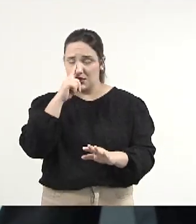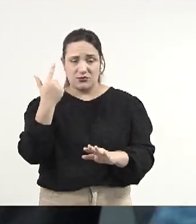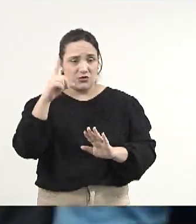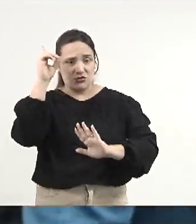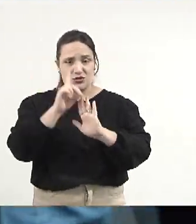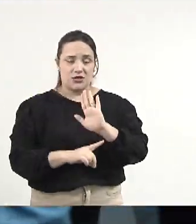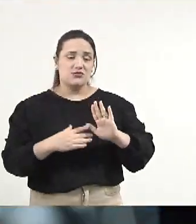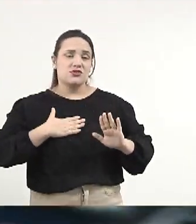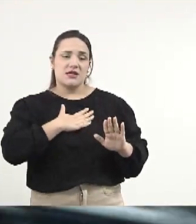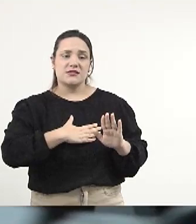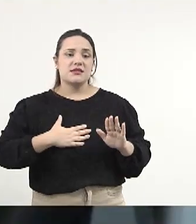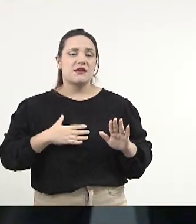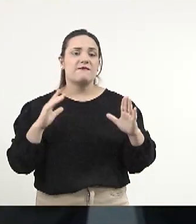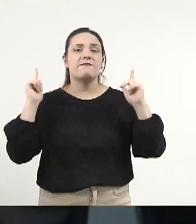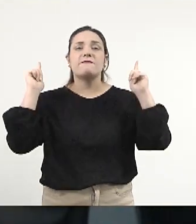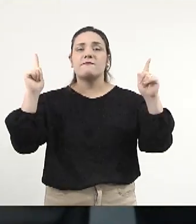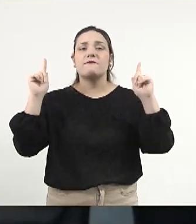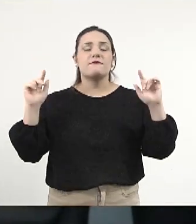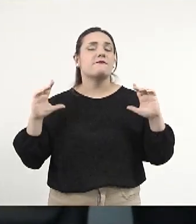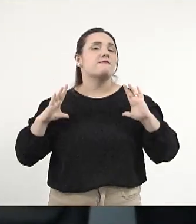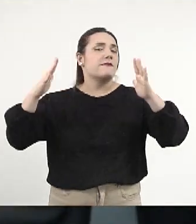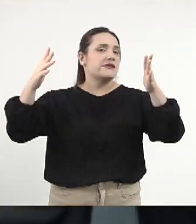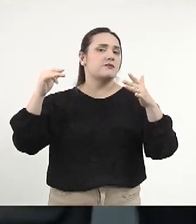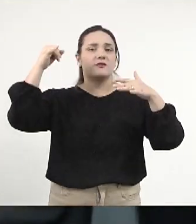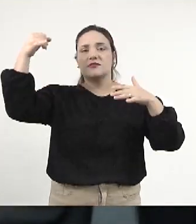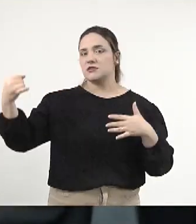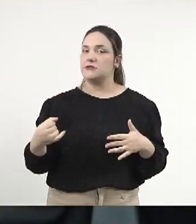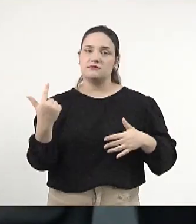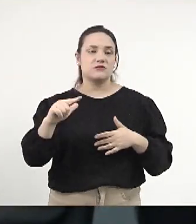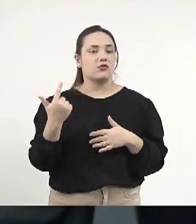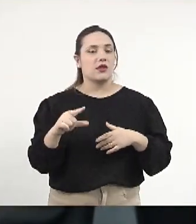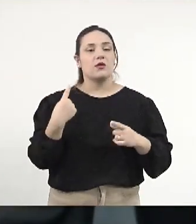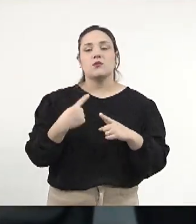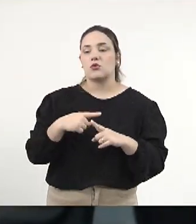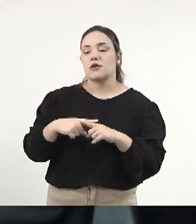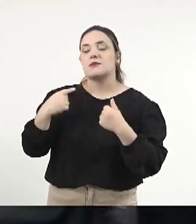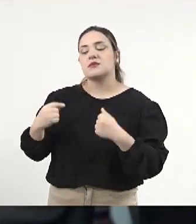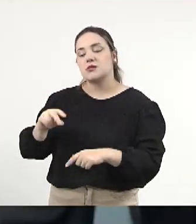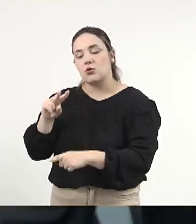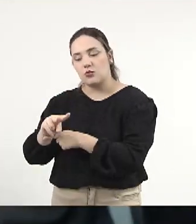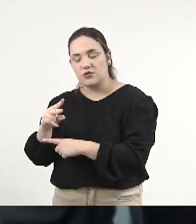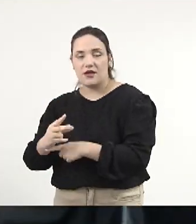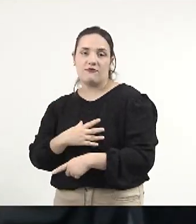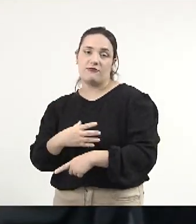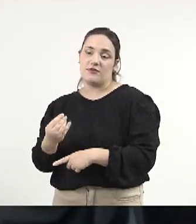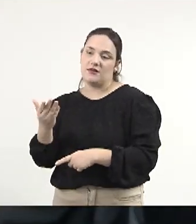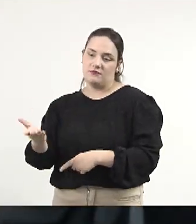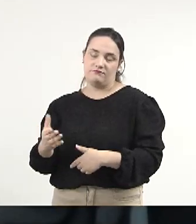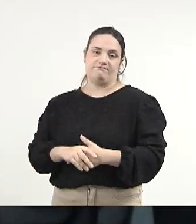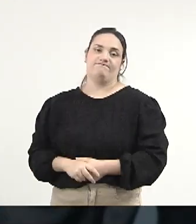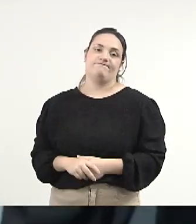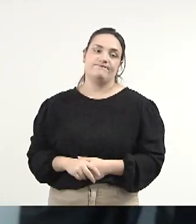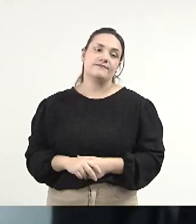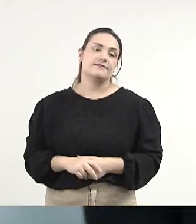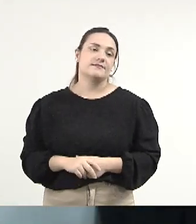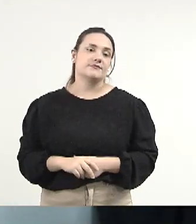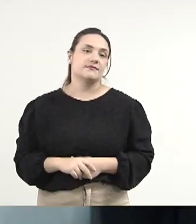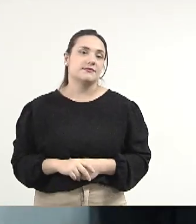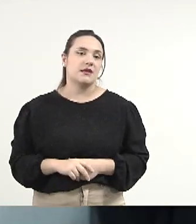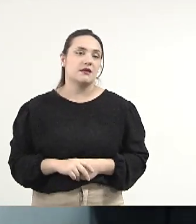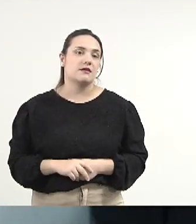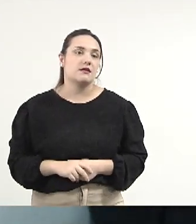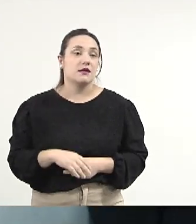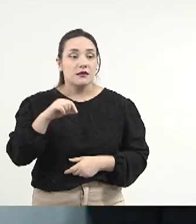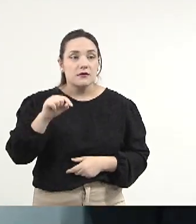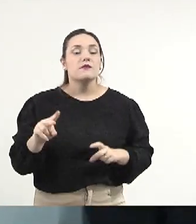não tem nada, porque a vida dela se reduz ao cuidado desse filho, dessa filha. É sobre